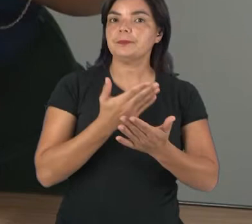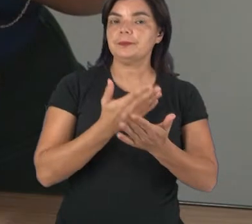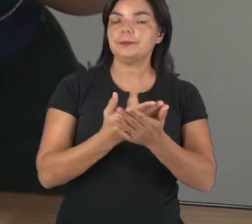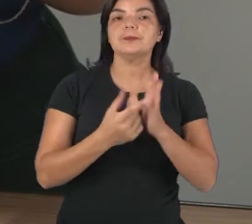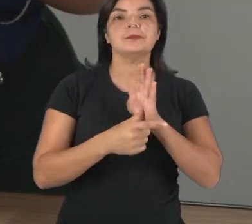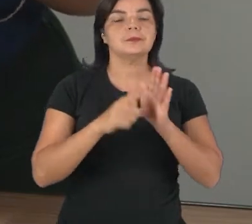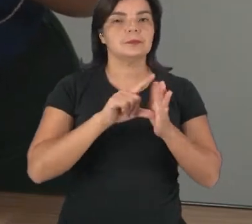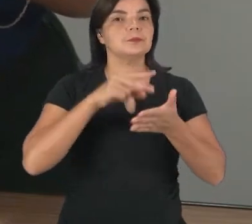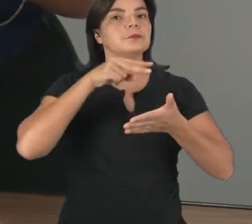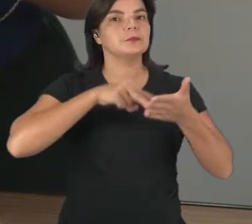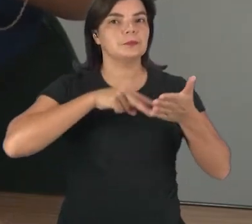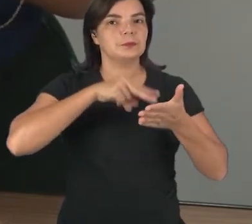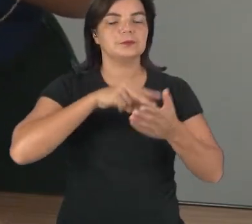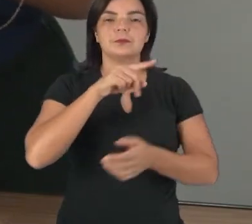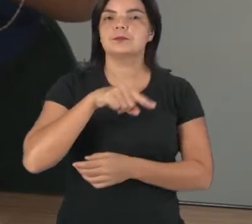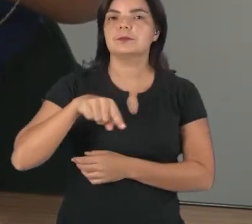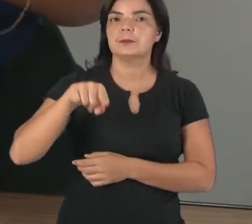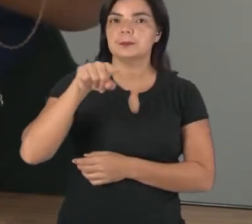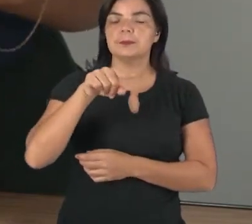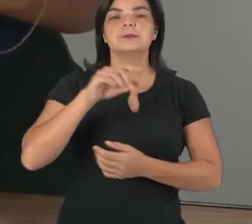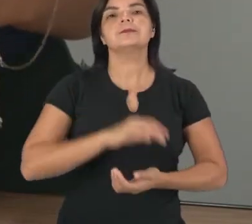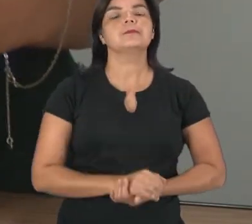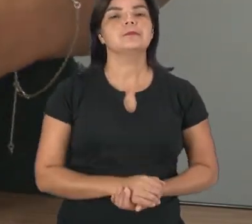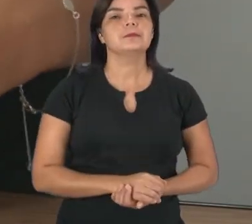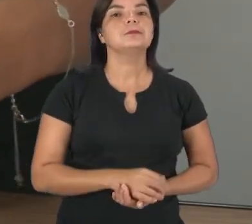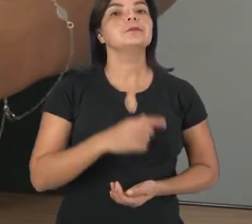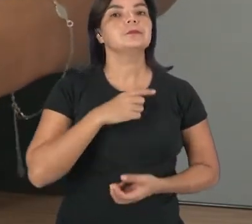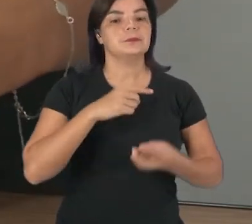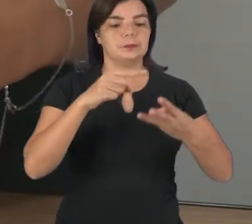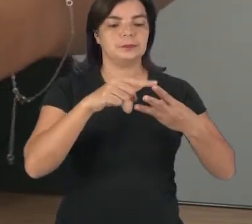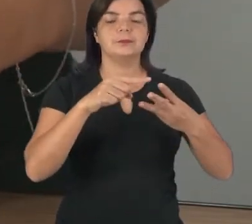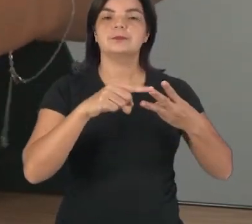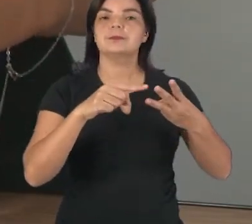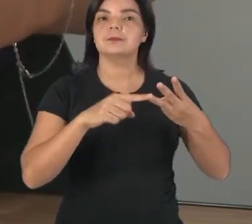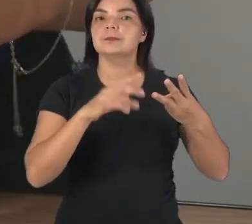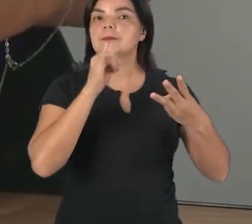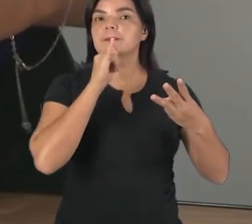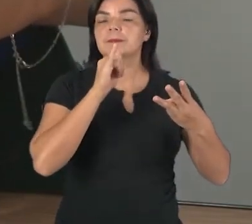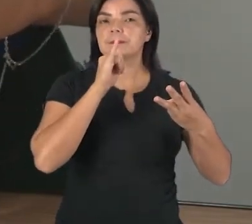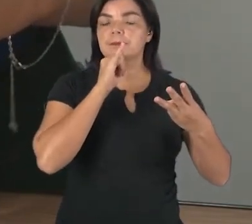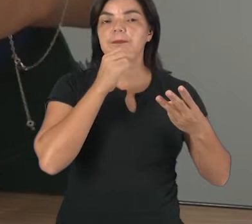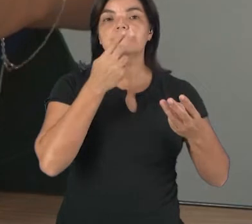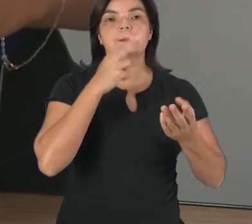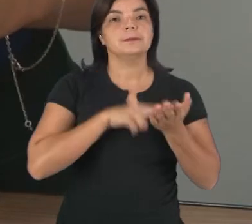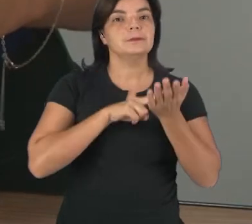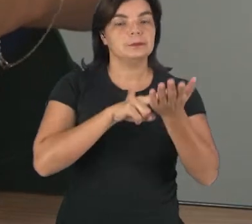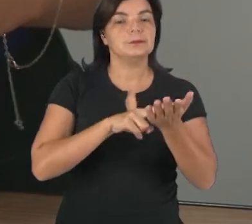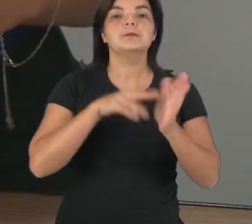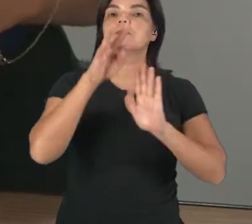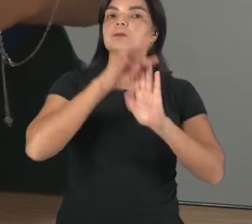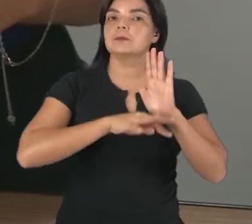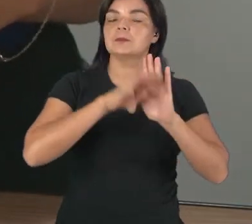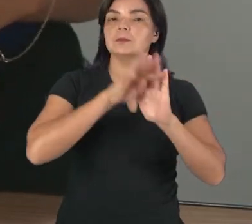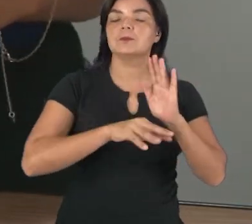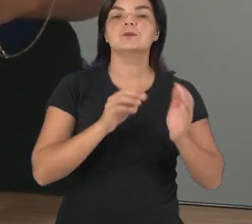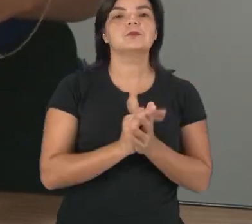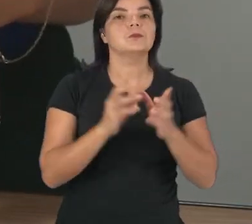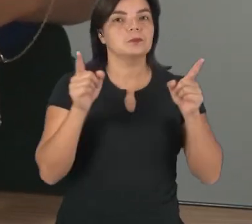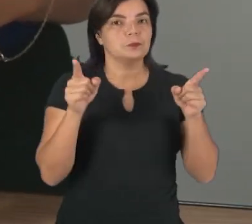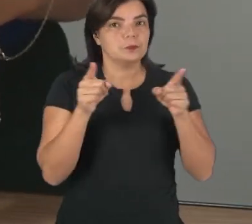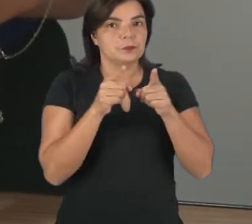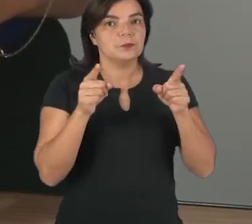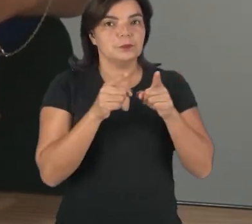até li um bilhete para vocês? Então aqui temos 3 exemplos de bilhetes, que são textos